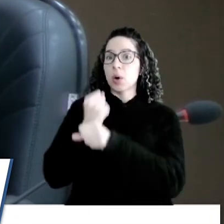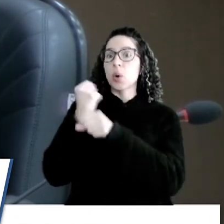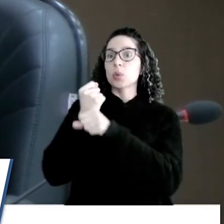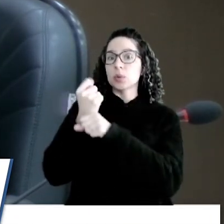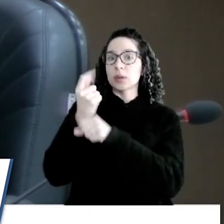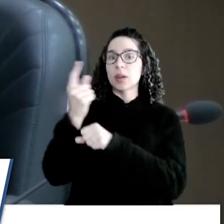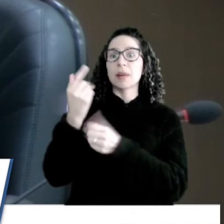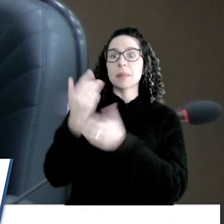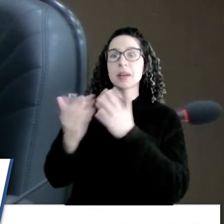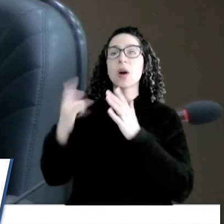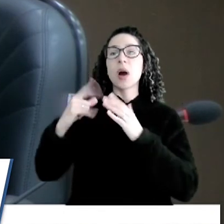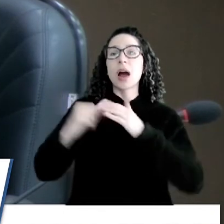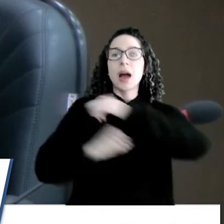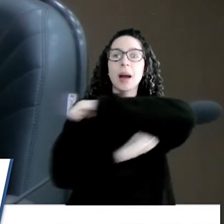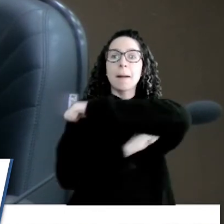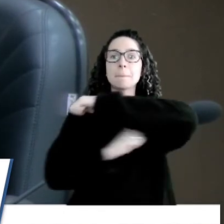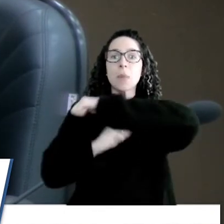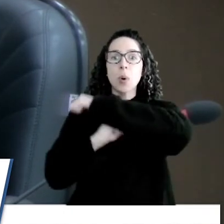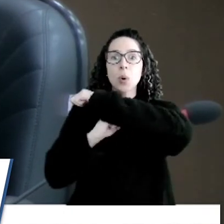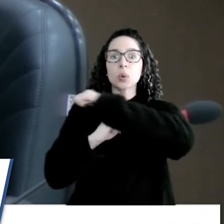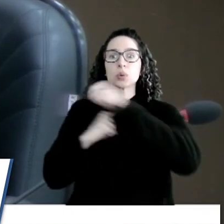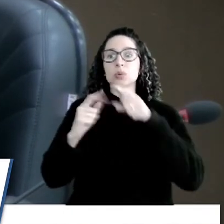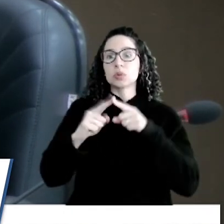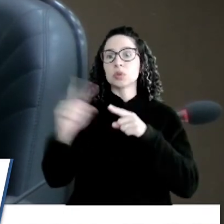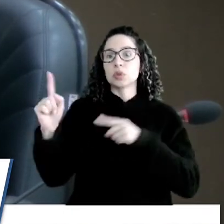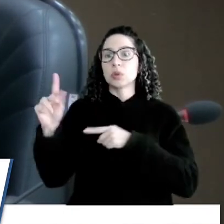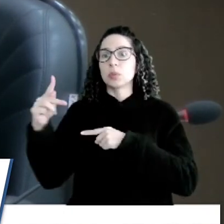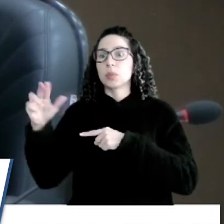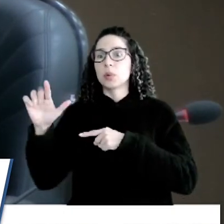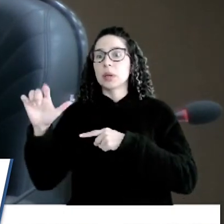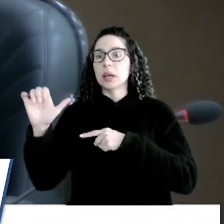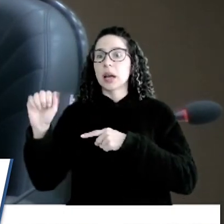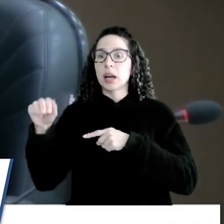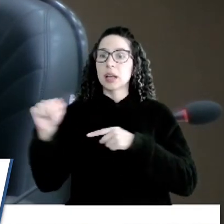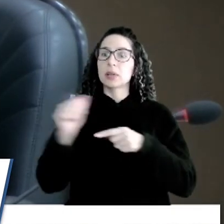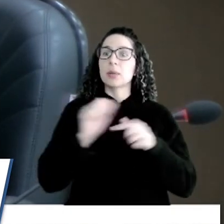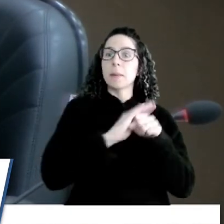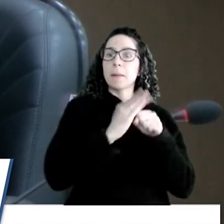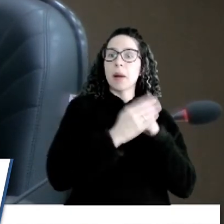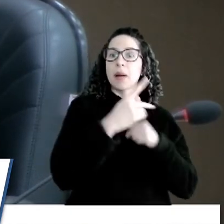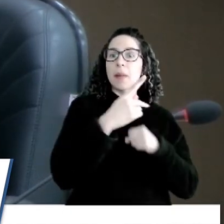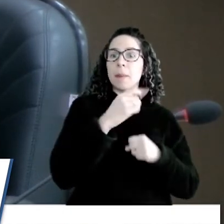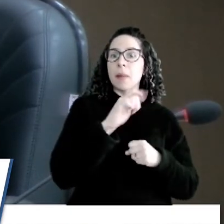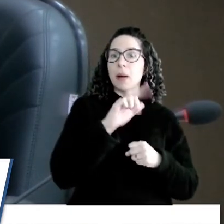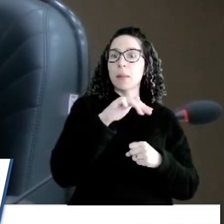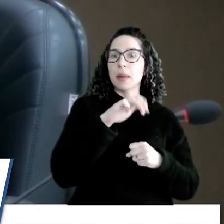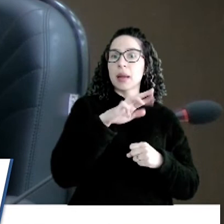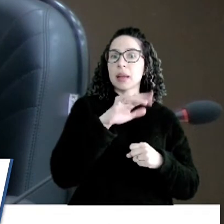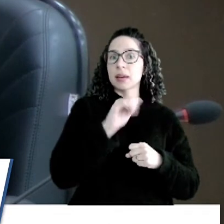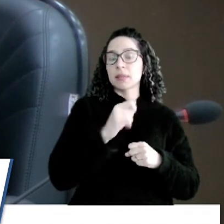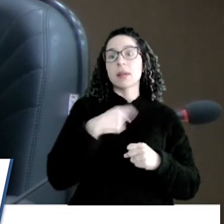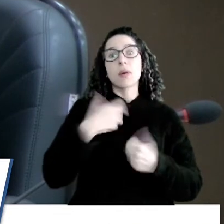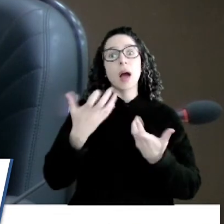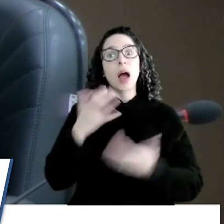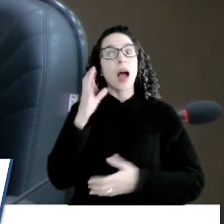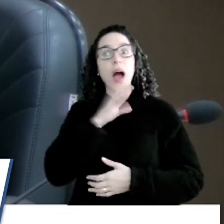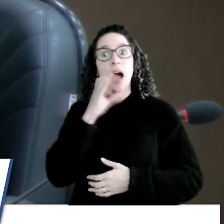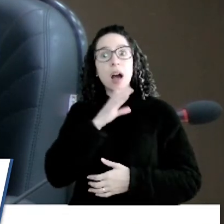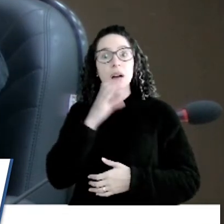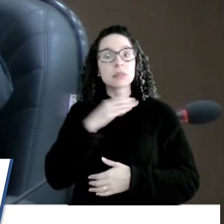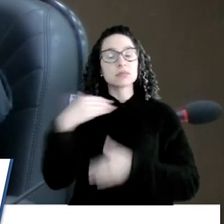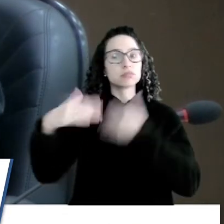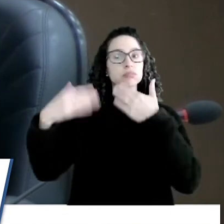ponte entre o Pulicano e o Jardim Palmeiras. Então, a gente quer acelerar aquela obra. É uma coisa que eu vivo